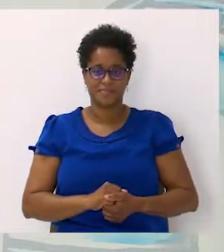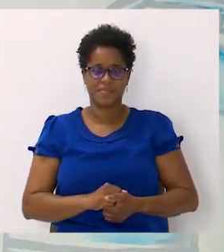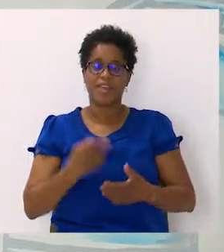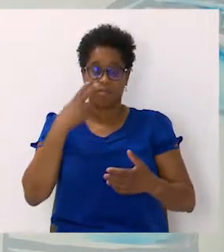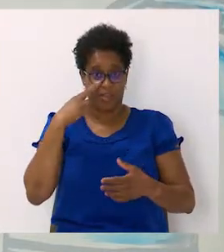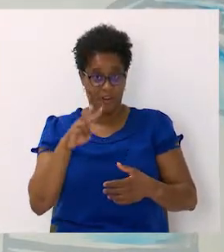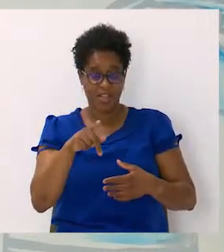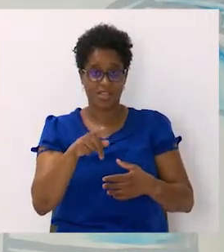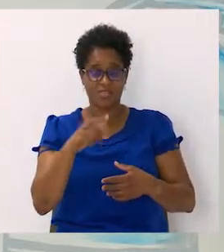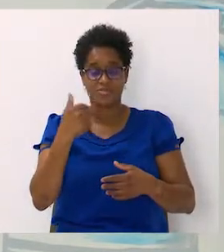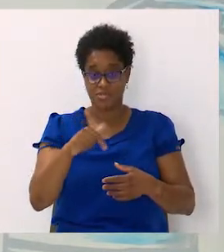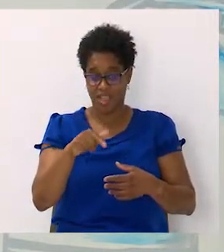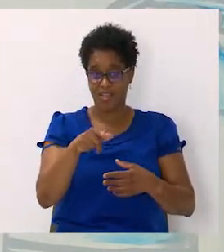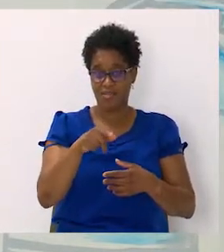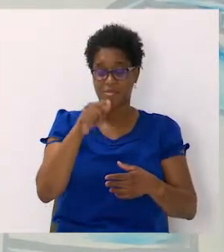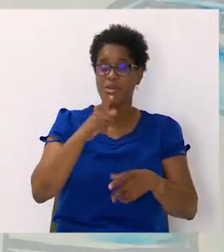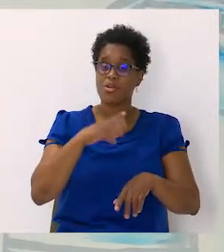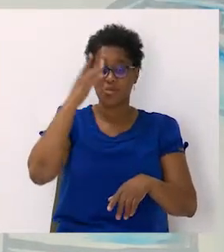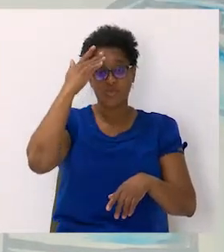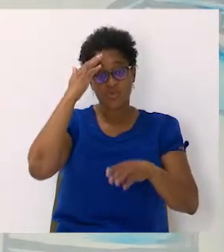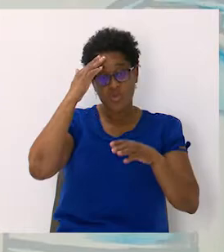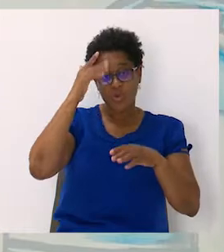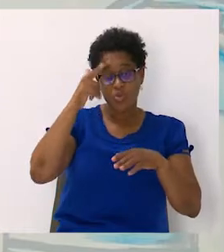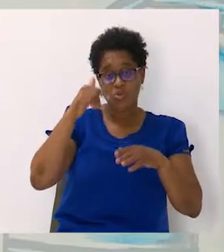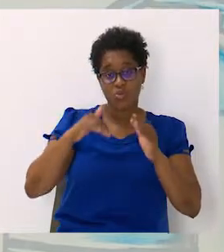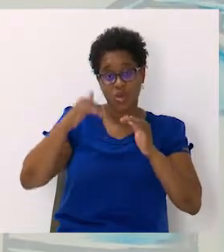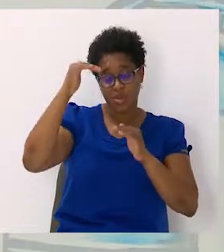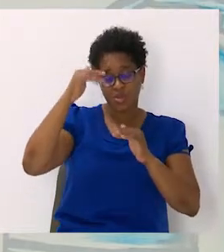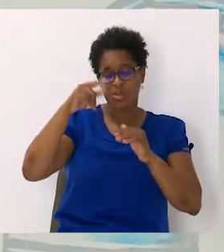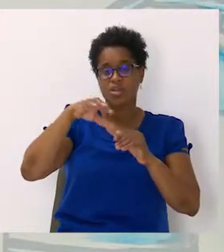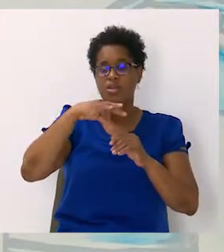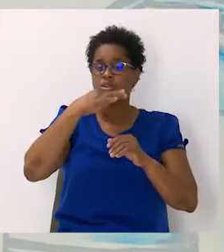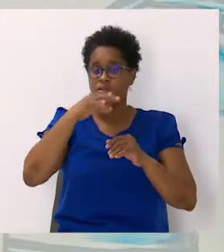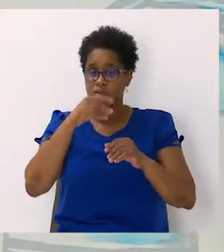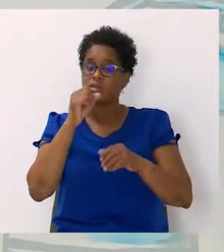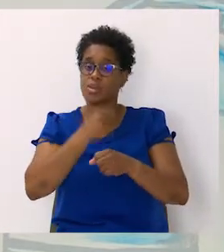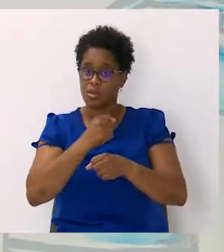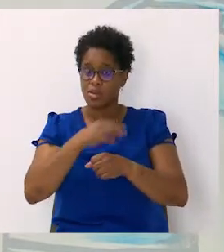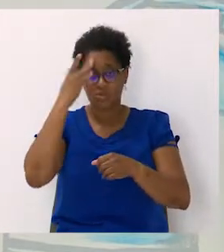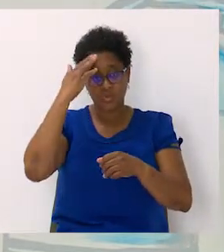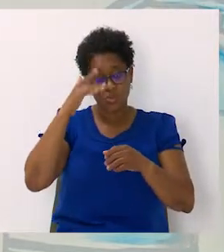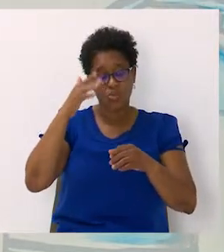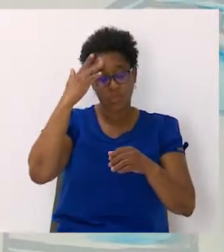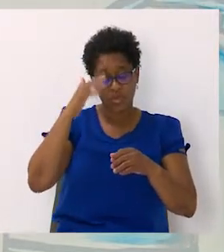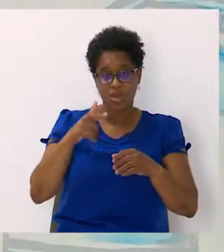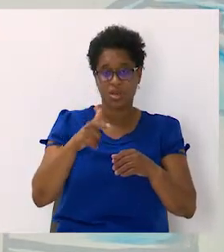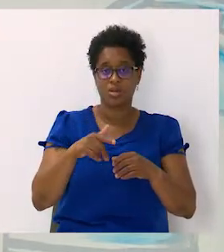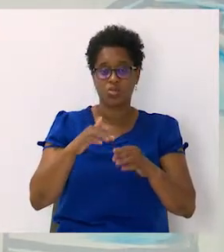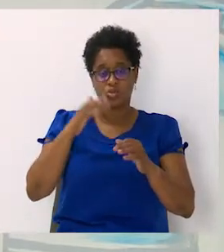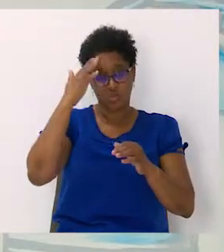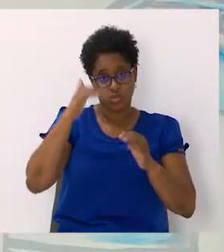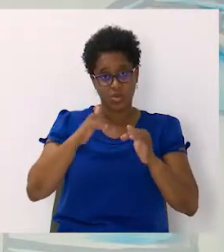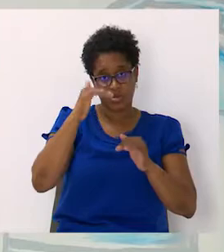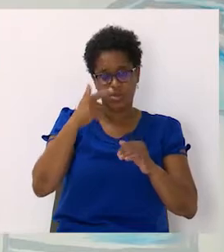Bem, olha, estamos perante no numerador. Vamos trabalhar com o numerador. No numerador, estamos